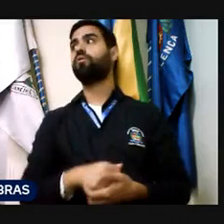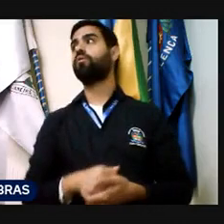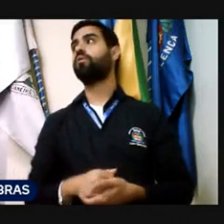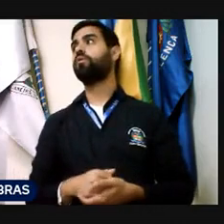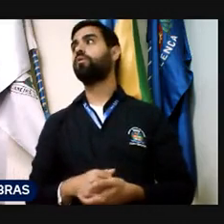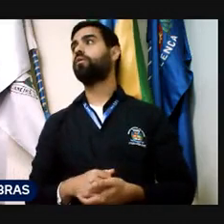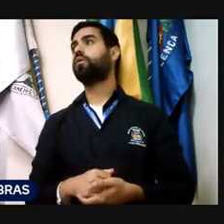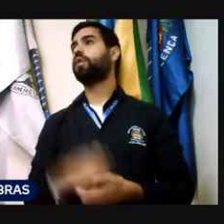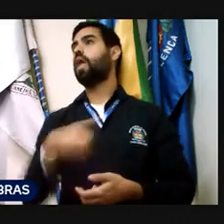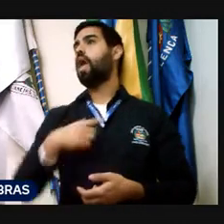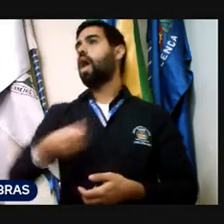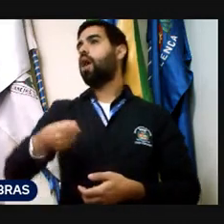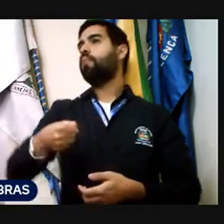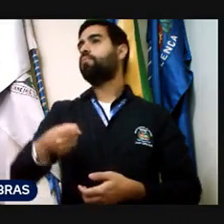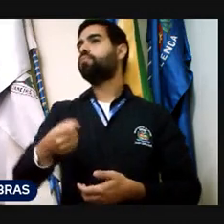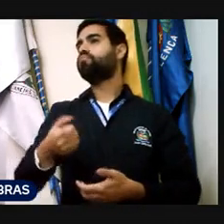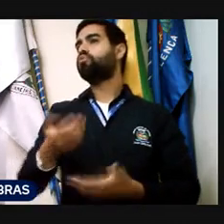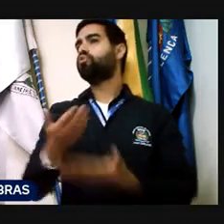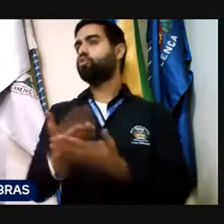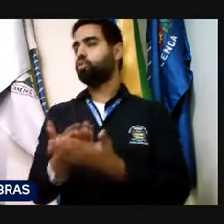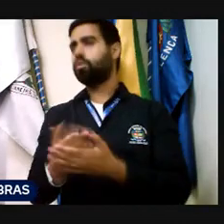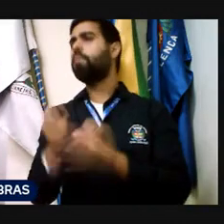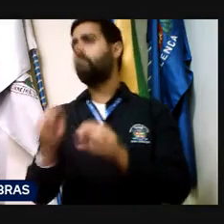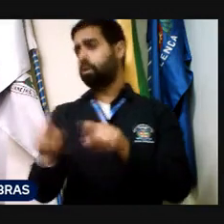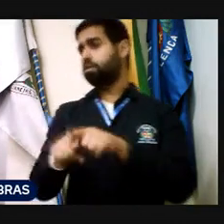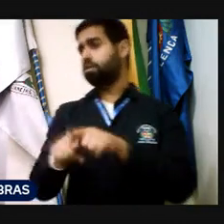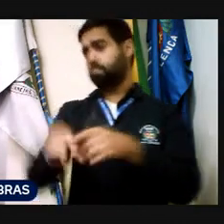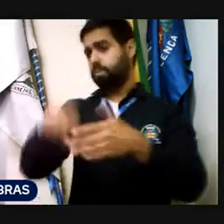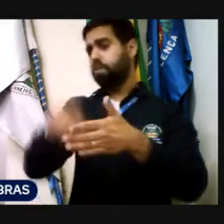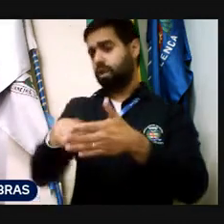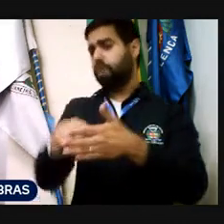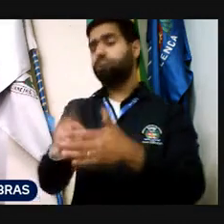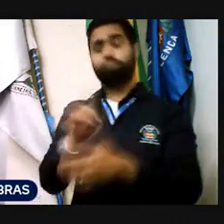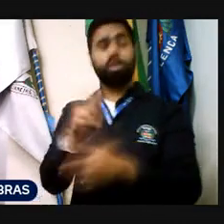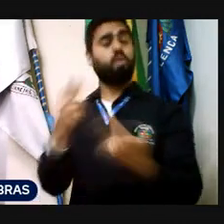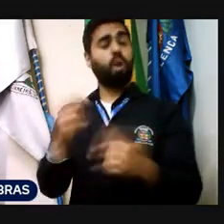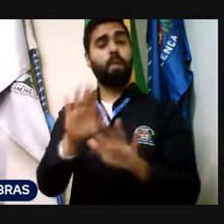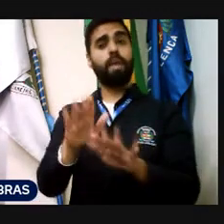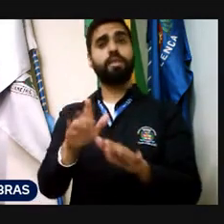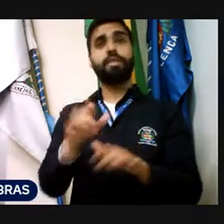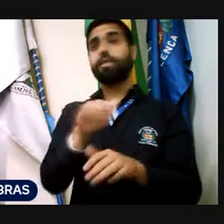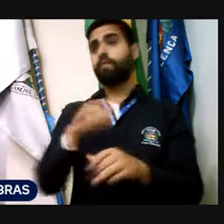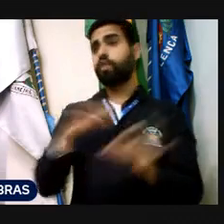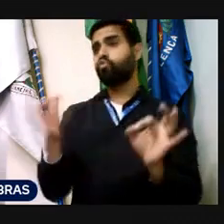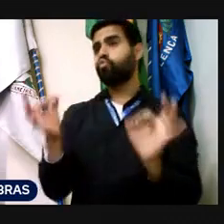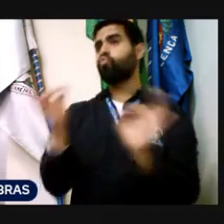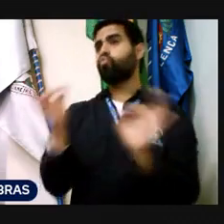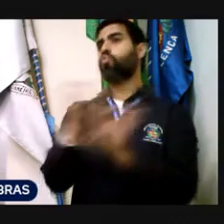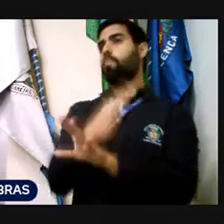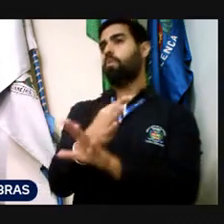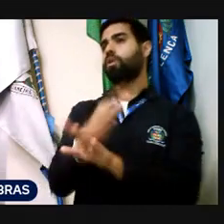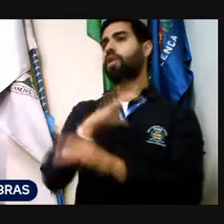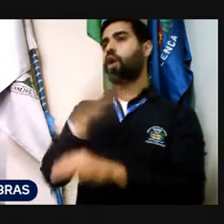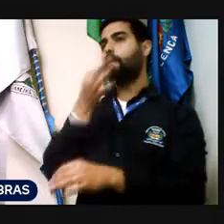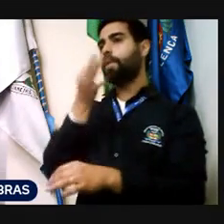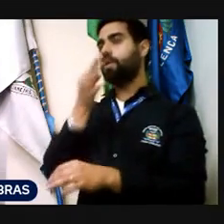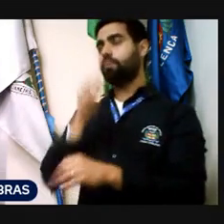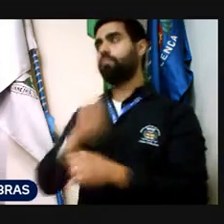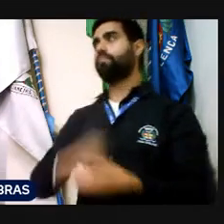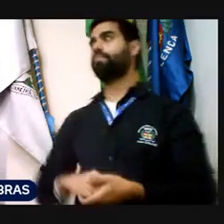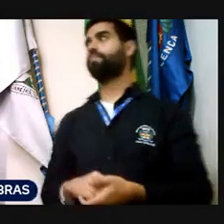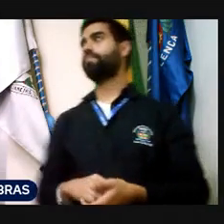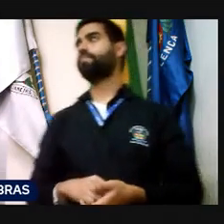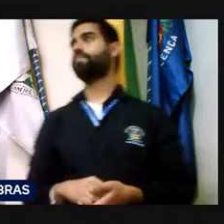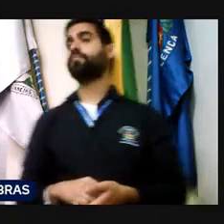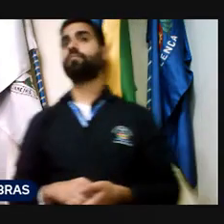tua bolsa de estudo. Os demais também podem ser apreciados no mesmo dia, desde que a Comissão de Justiça e Redação exare parecer.